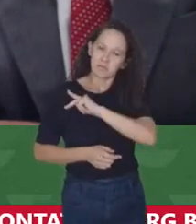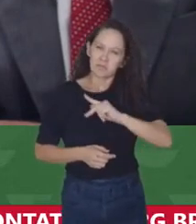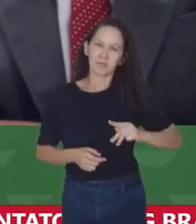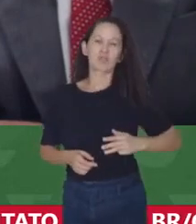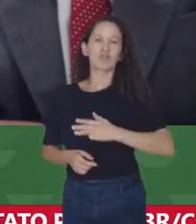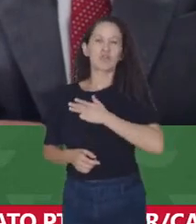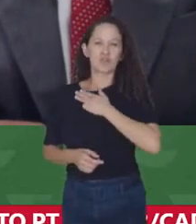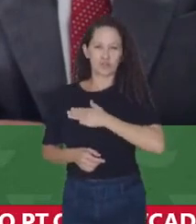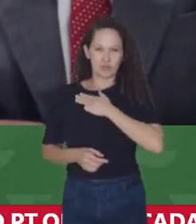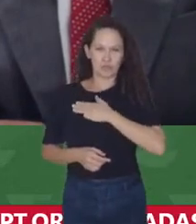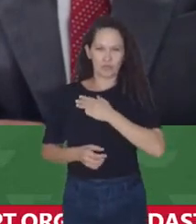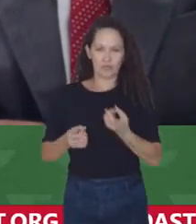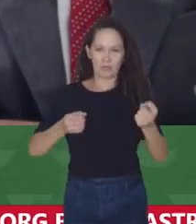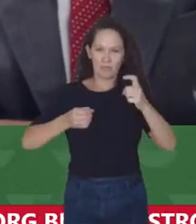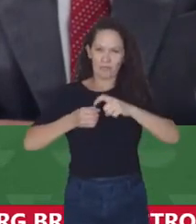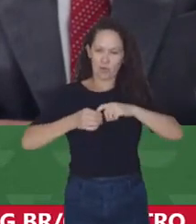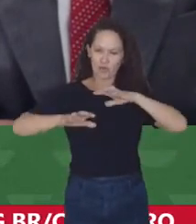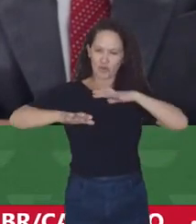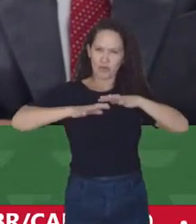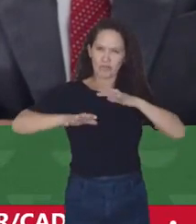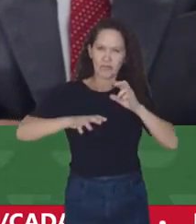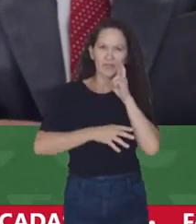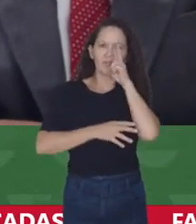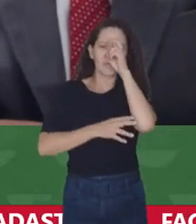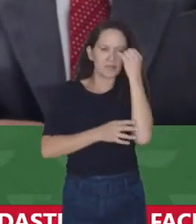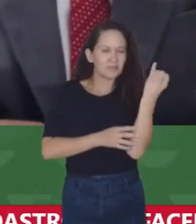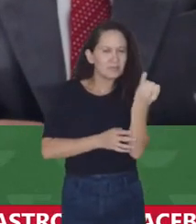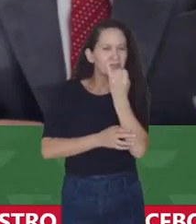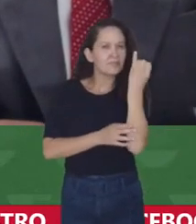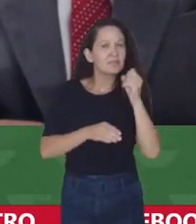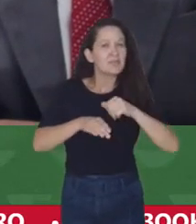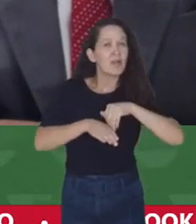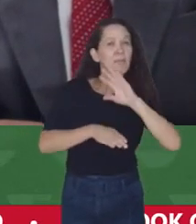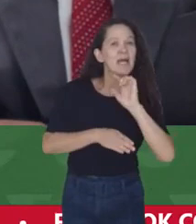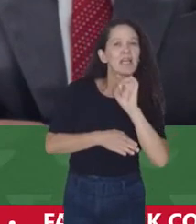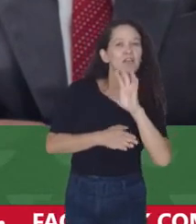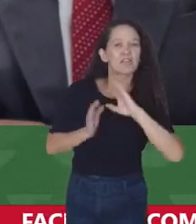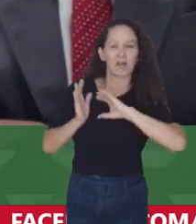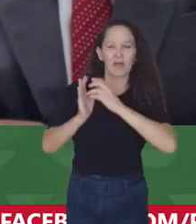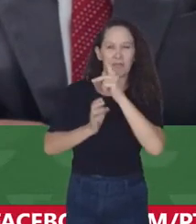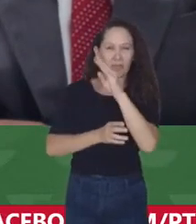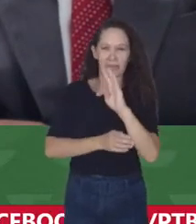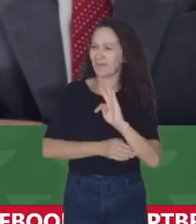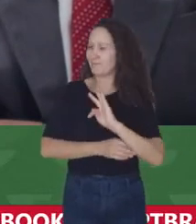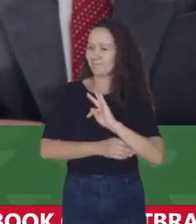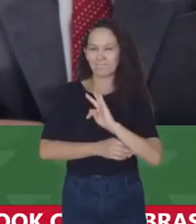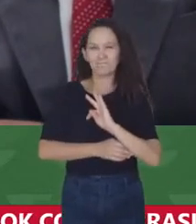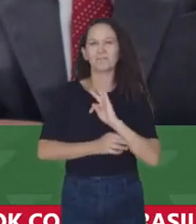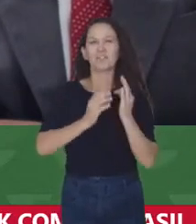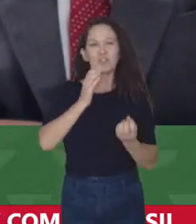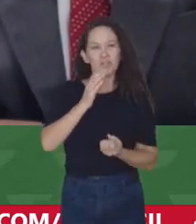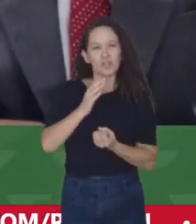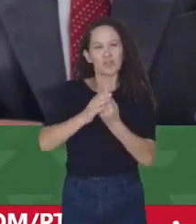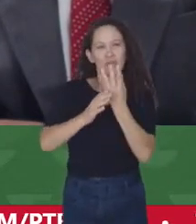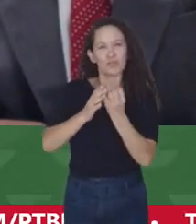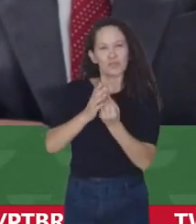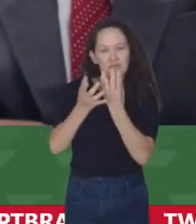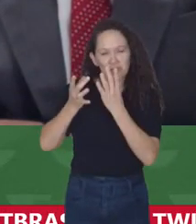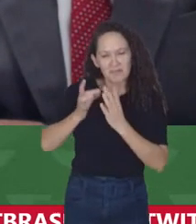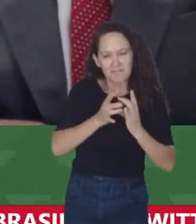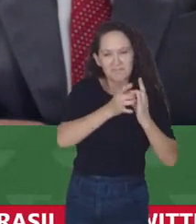Lula se torne esse grande movimento. Para além do PT, que possa construir pontes, que possa unir o